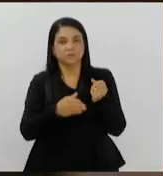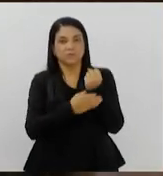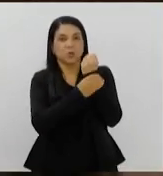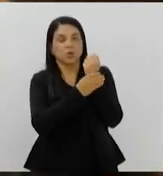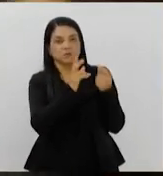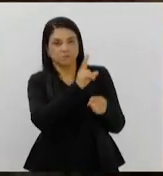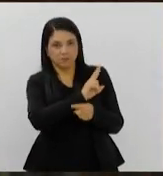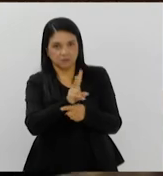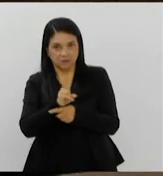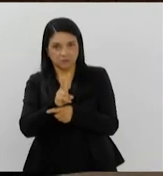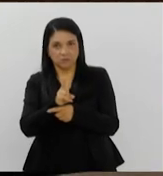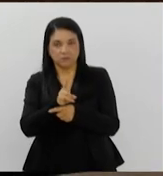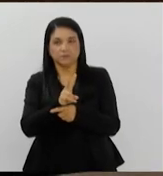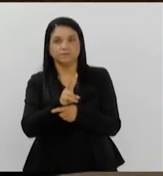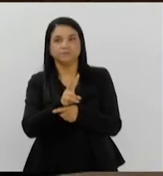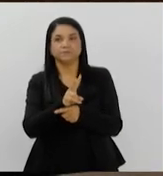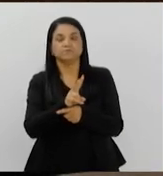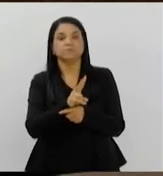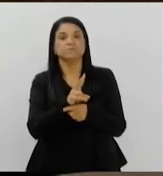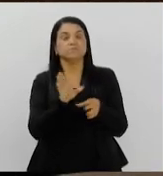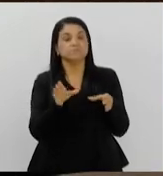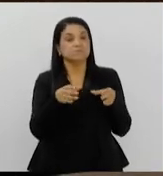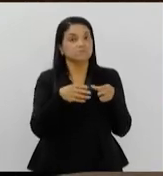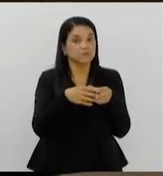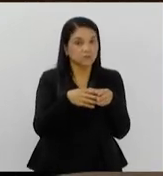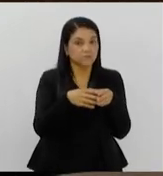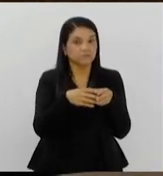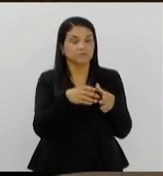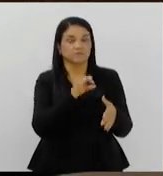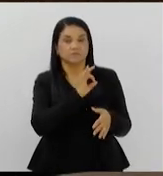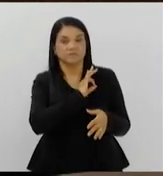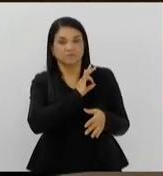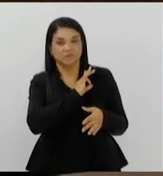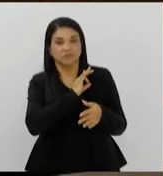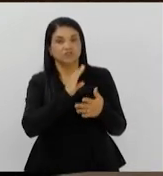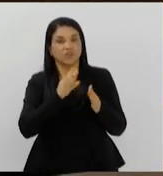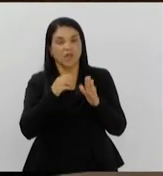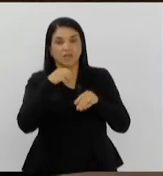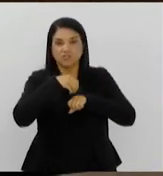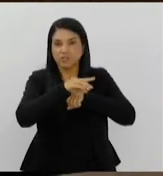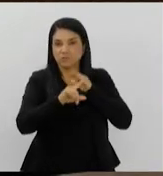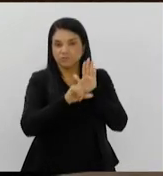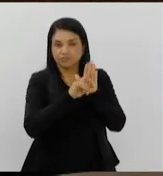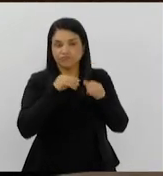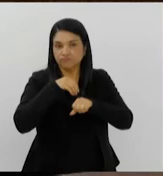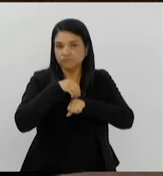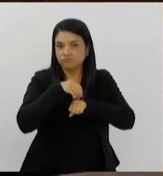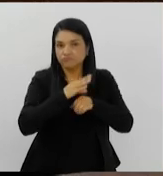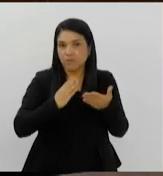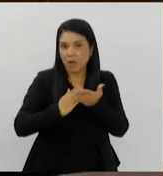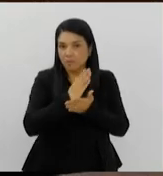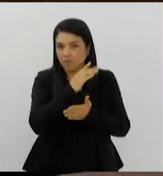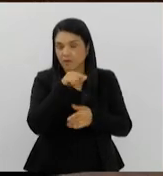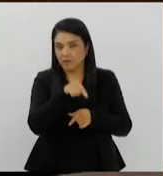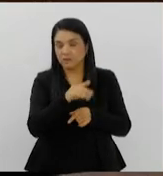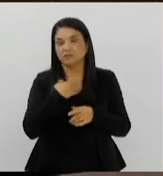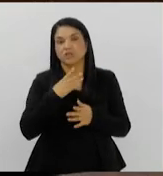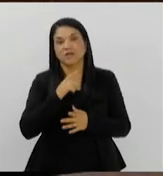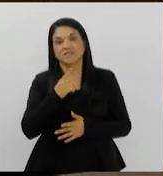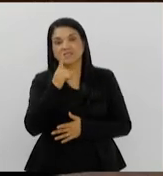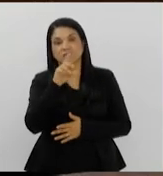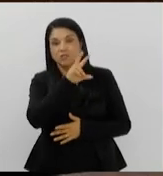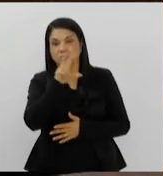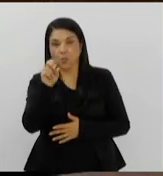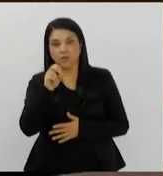presente. Remanejamento das classes dos policiais penais, a gente tem uma indicação que já foi aprovada, já tem 150 vagas que já são existentes. A galera está precisando